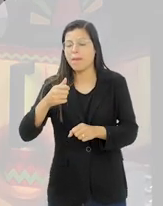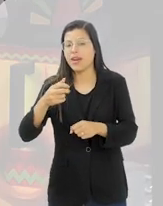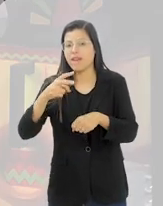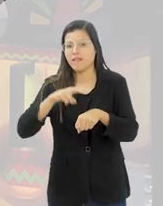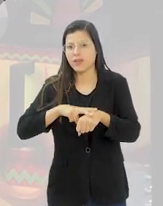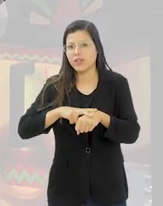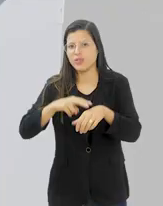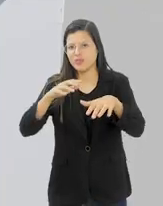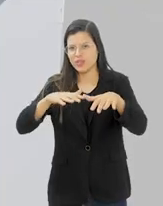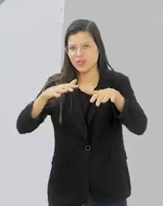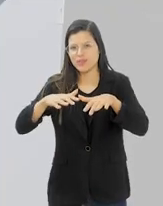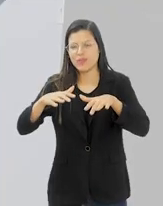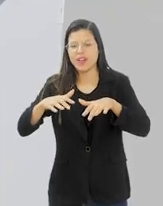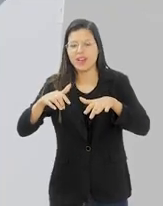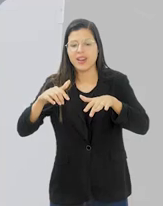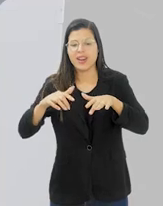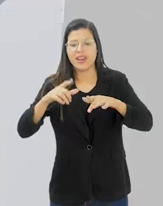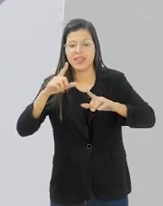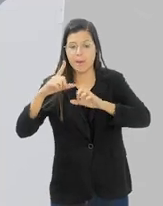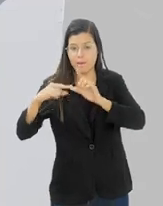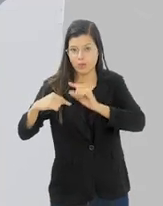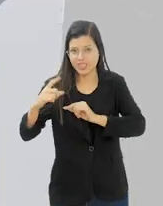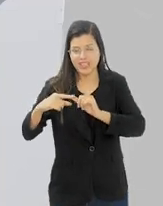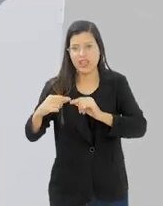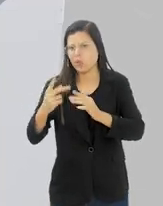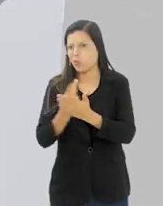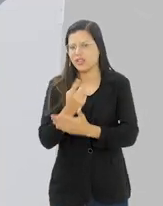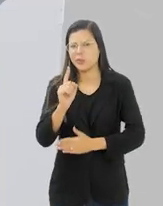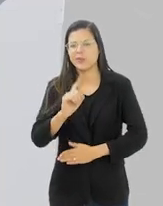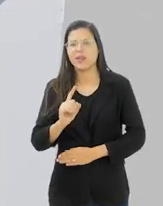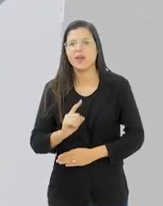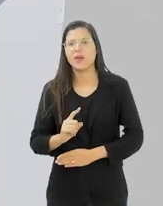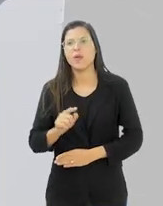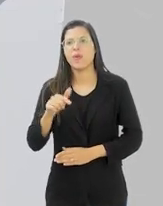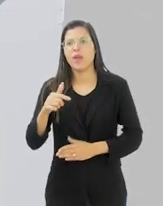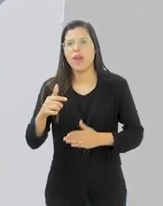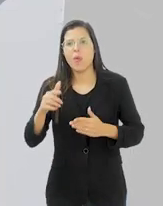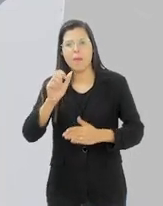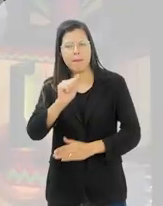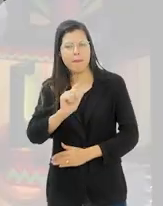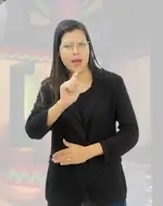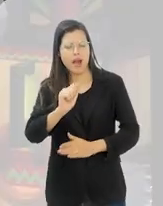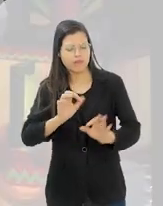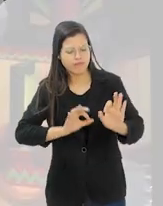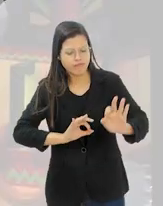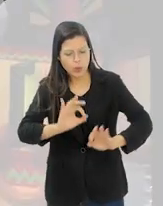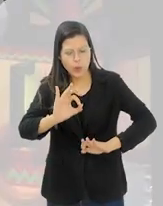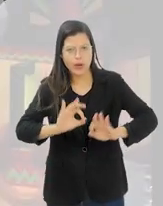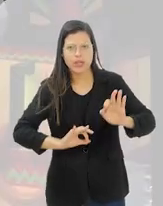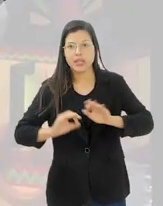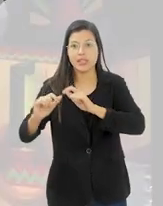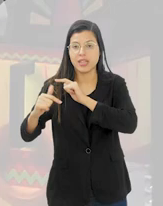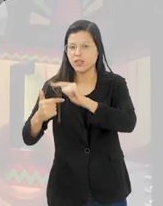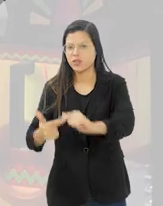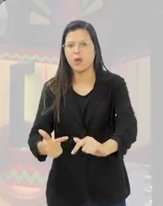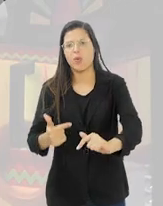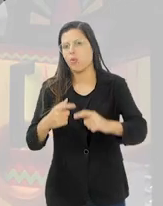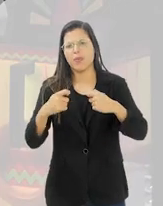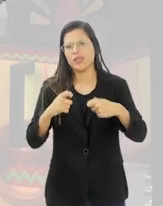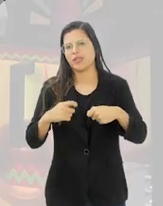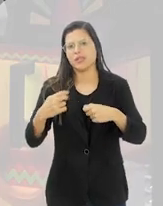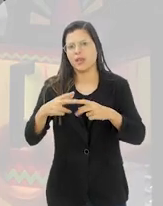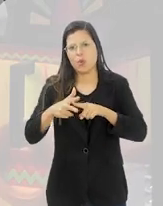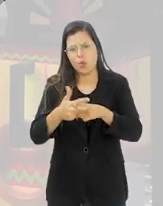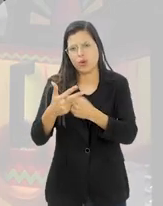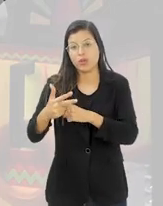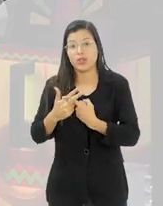Mocidade. Uhum. Que era uma fantasia muito bem feita, era uma ala de uma pessoa que na época ela era tradicional de lá. Foi a única que eu não precisei